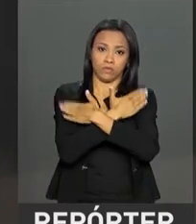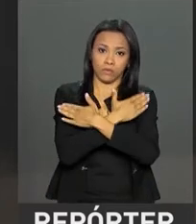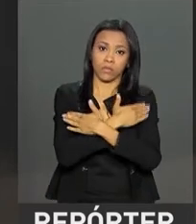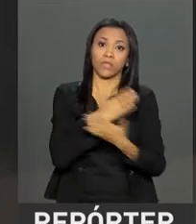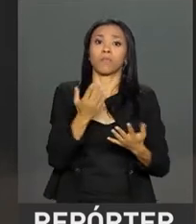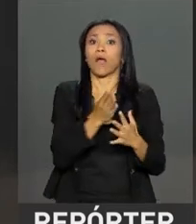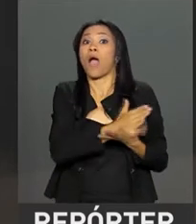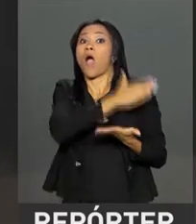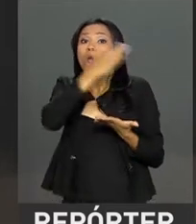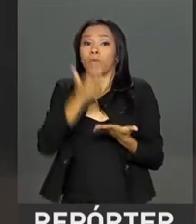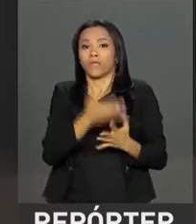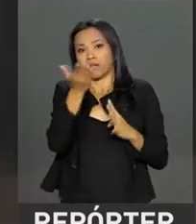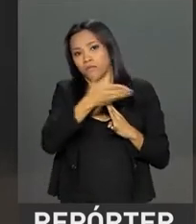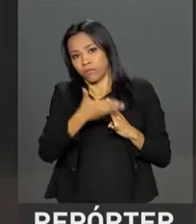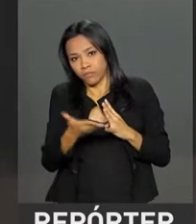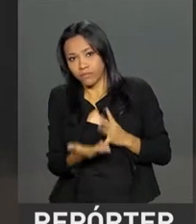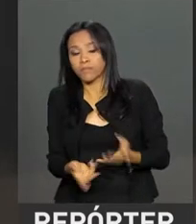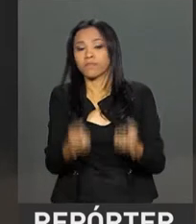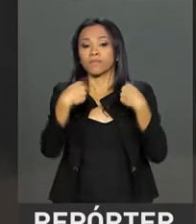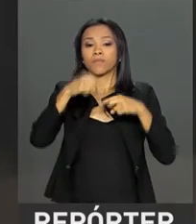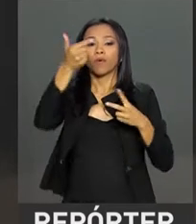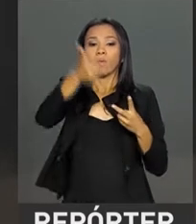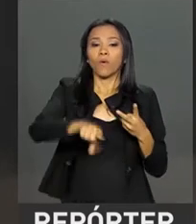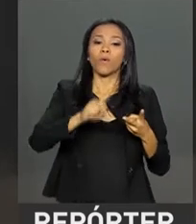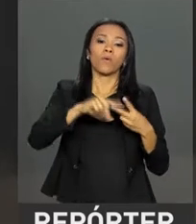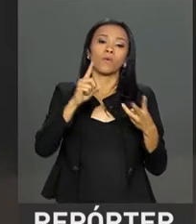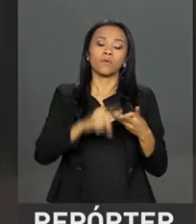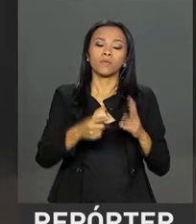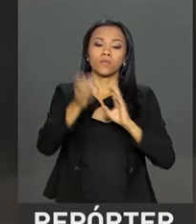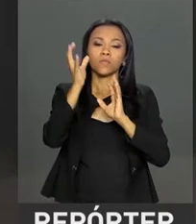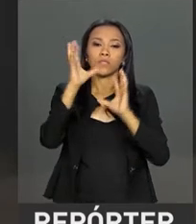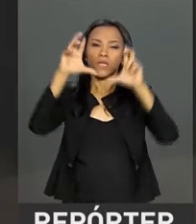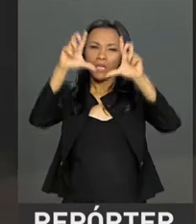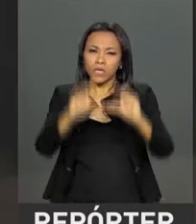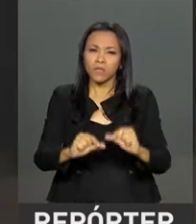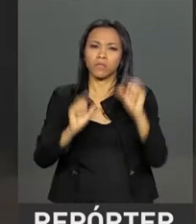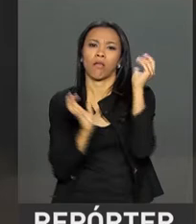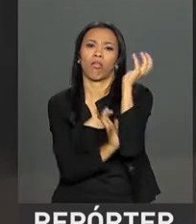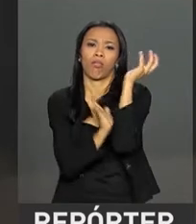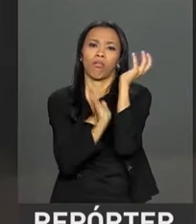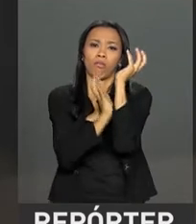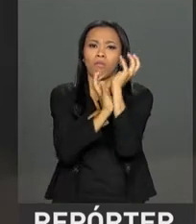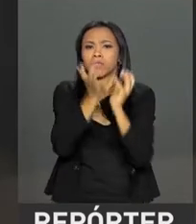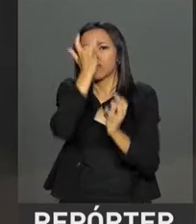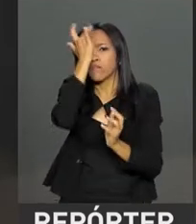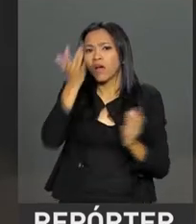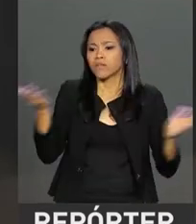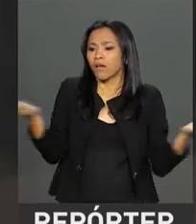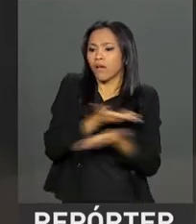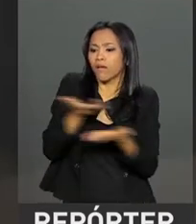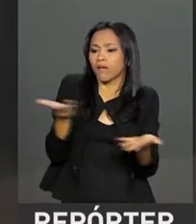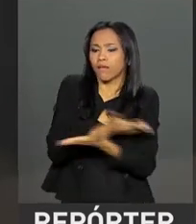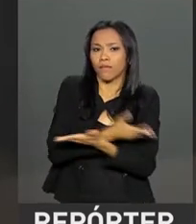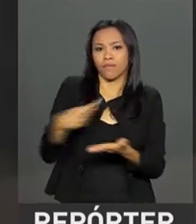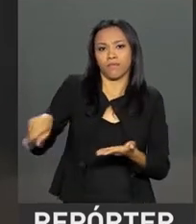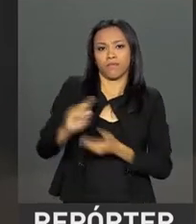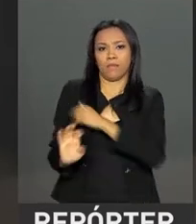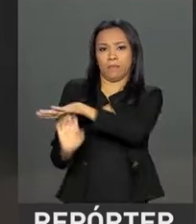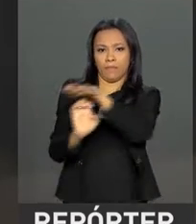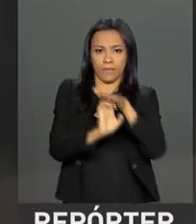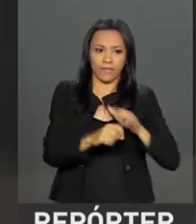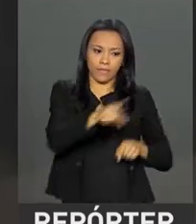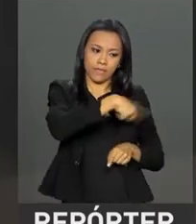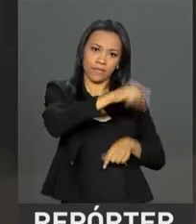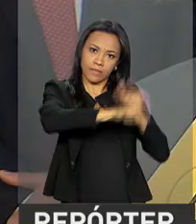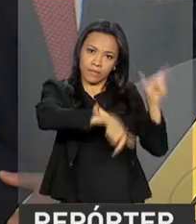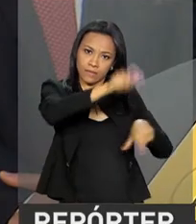parcelas ea adoção de medidas de desburocratização para facilitar a relação de pessoas e empresas com